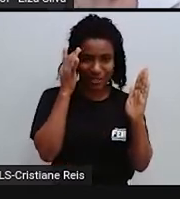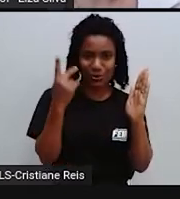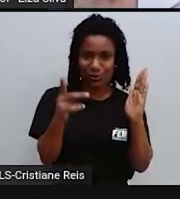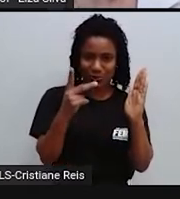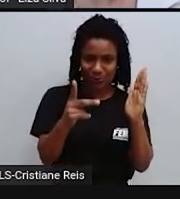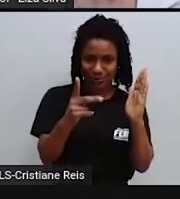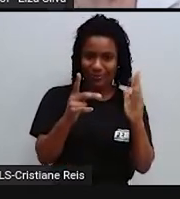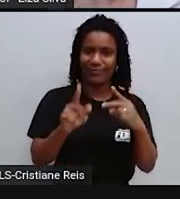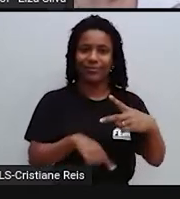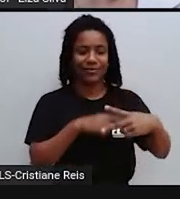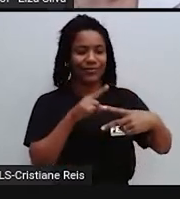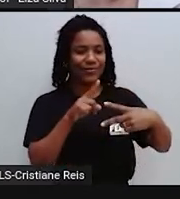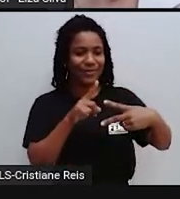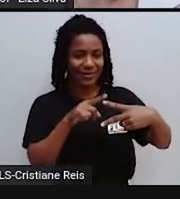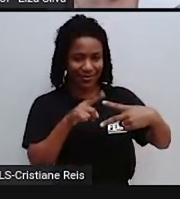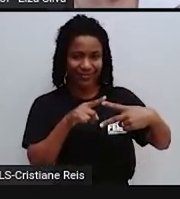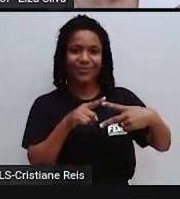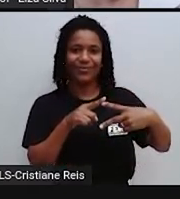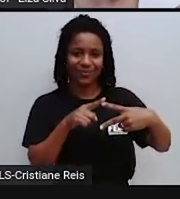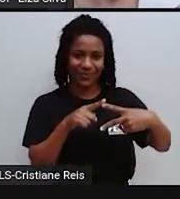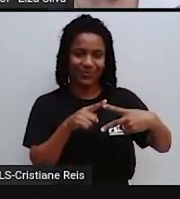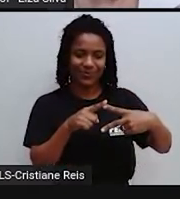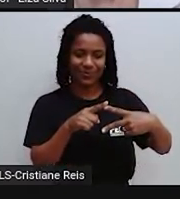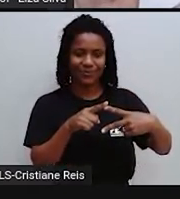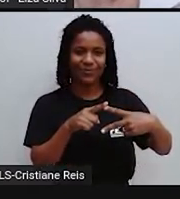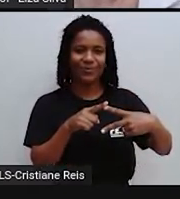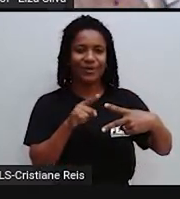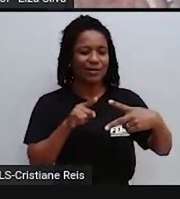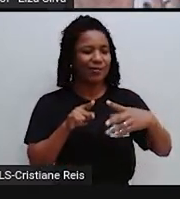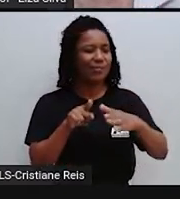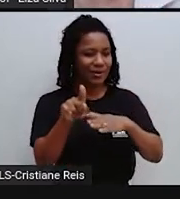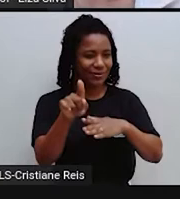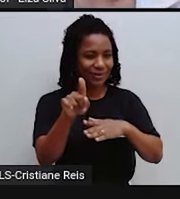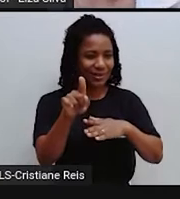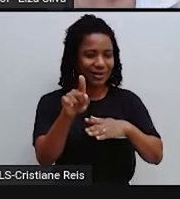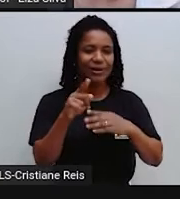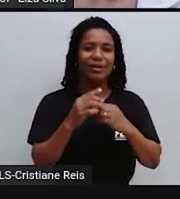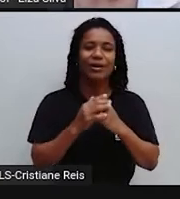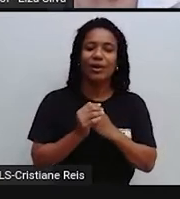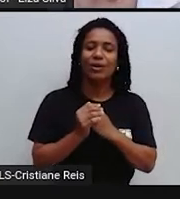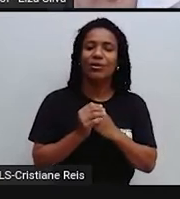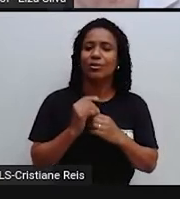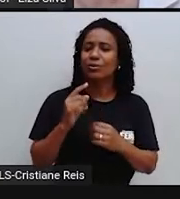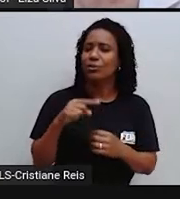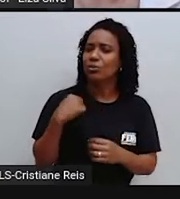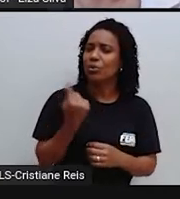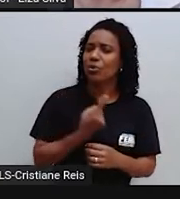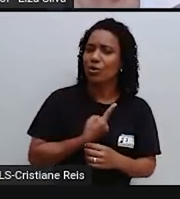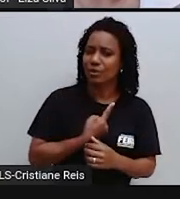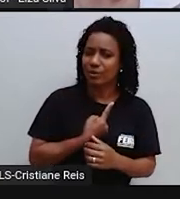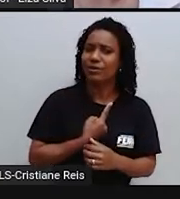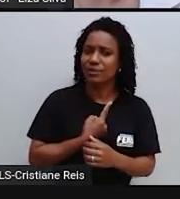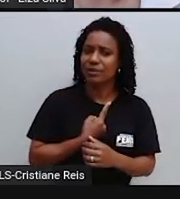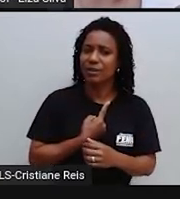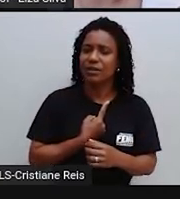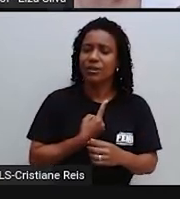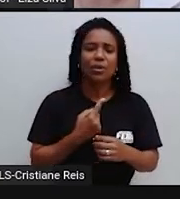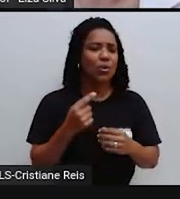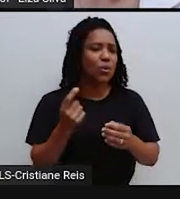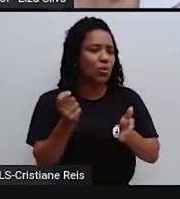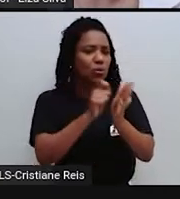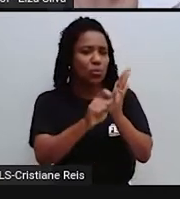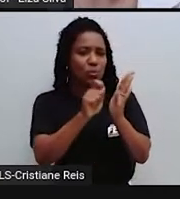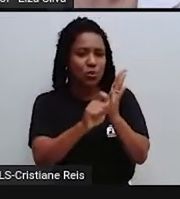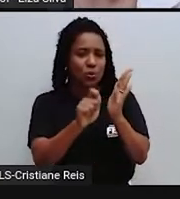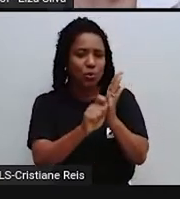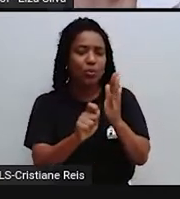How do we use the present continuous tense? Como nós usamos esse tempo verbal do inglês